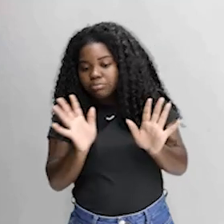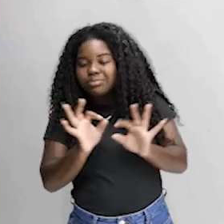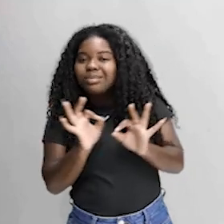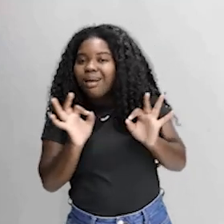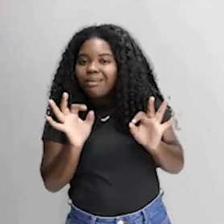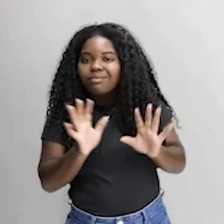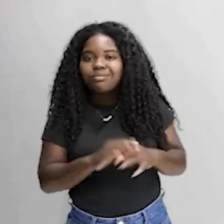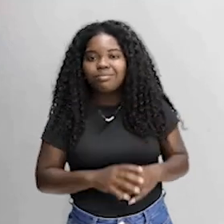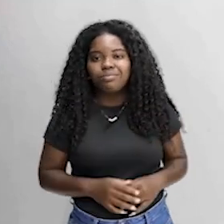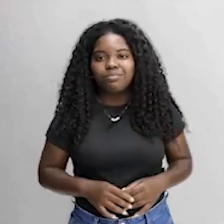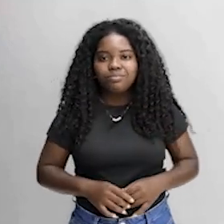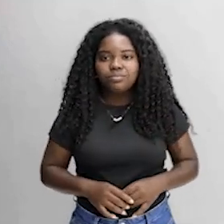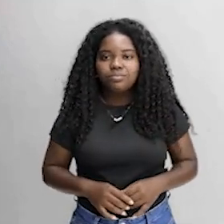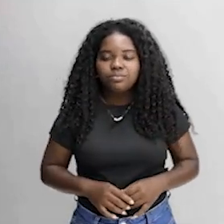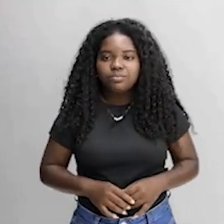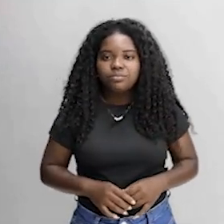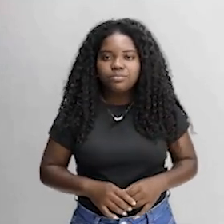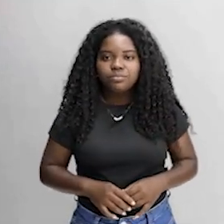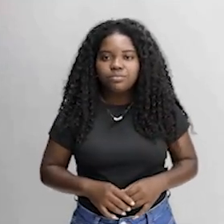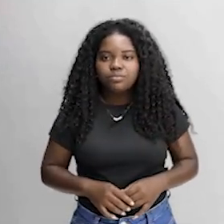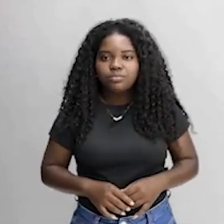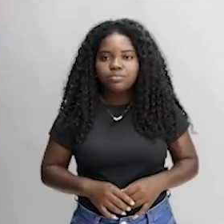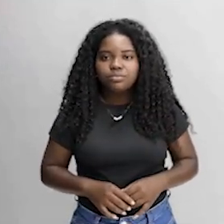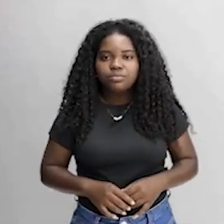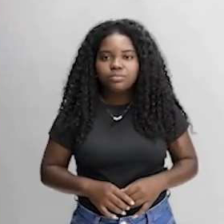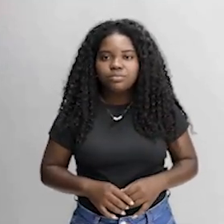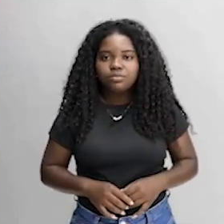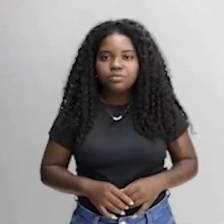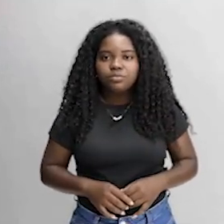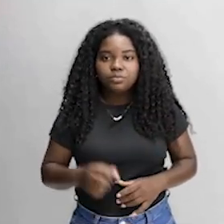De premissas particulares,